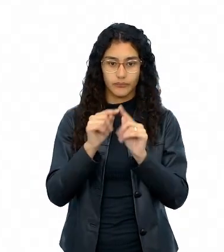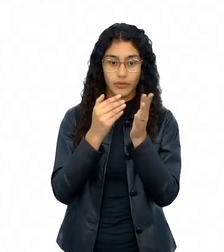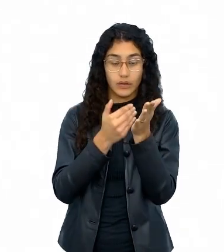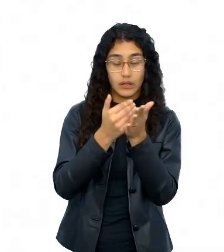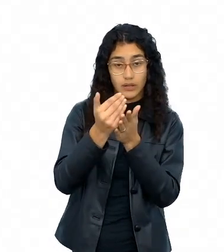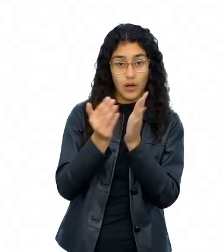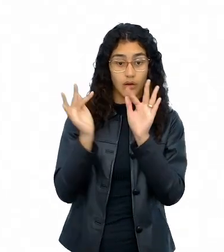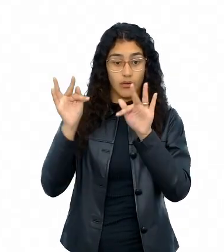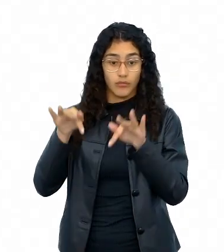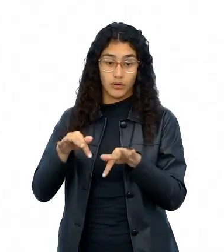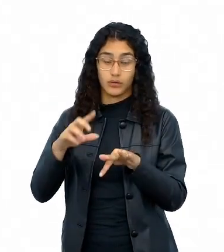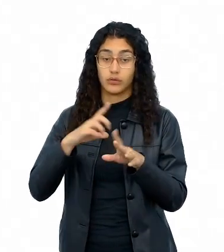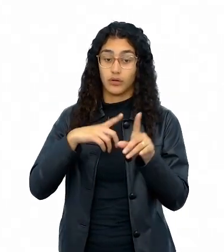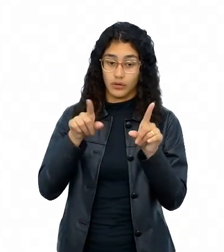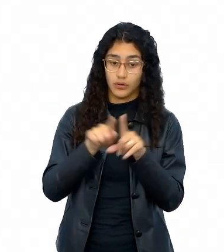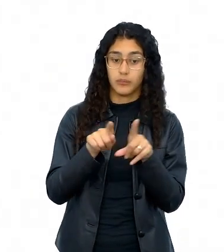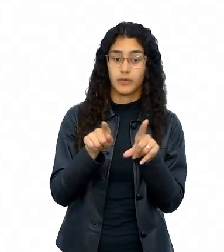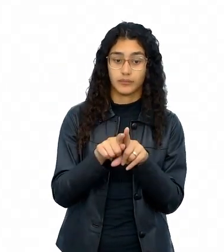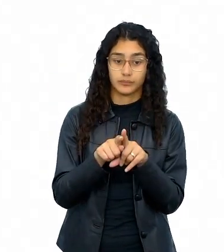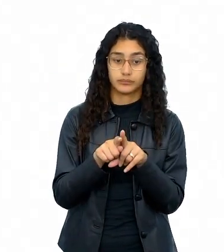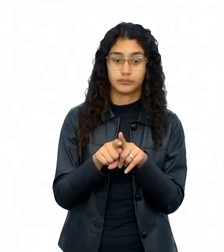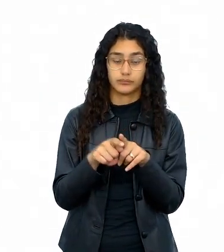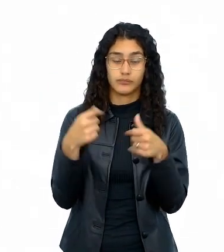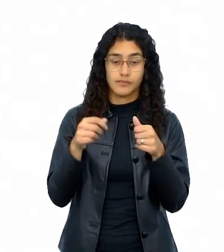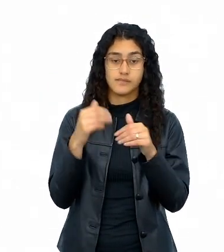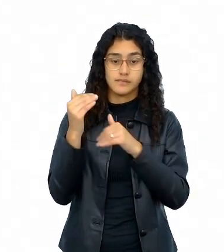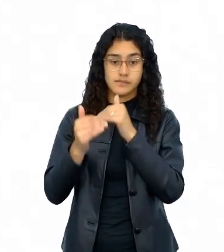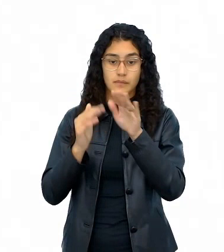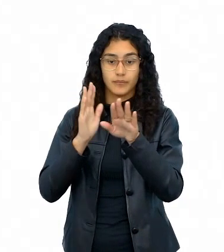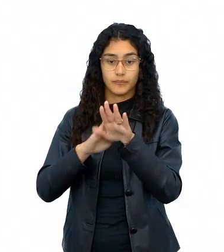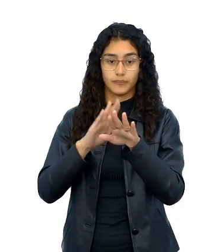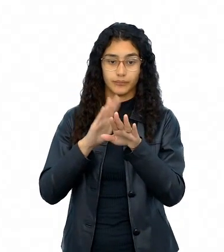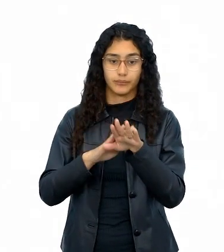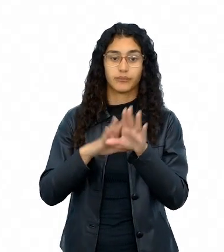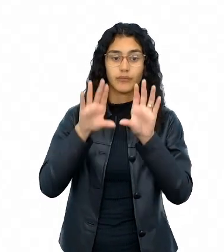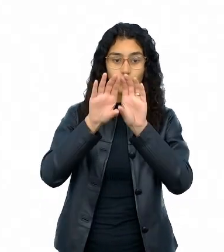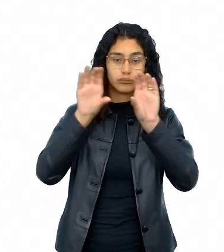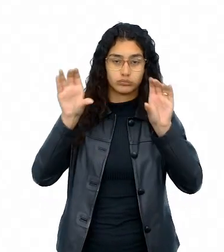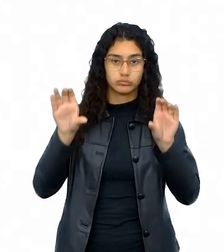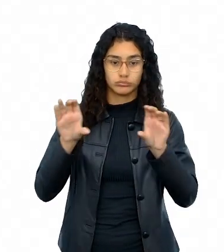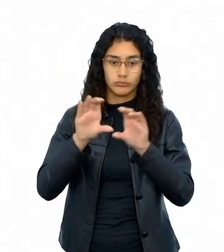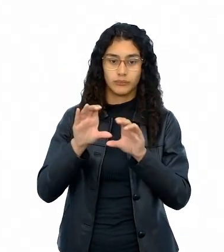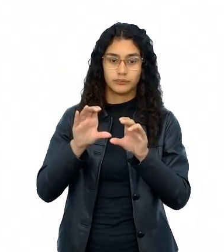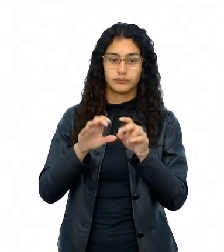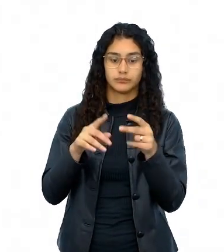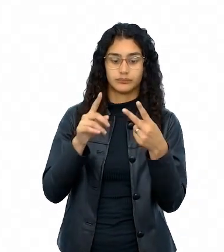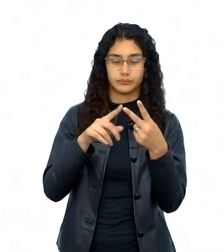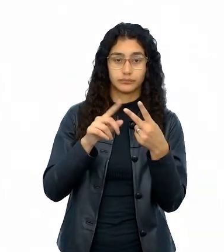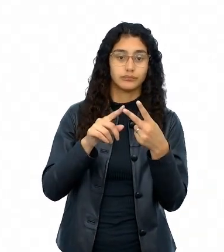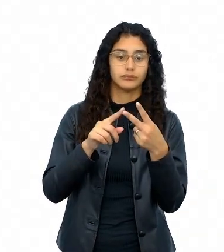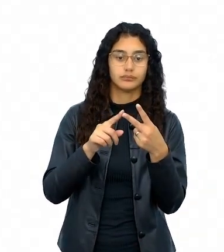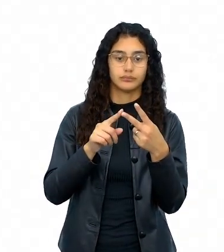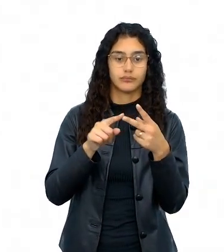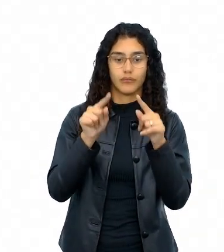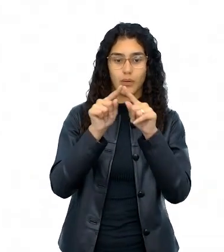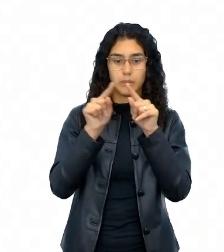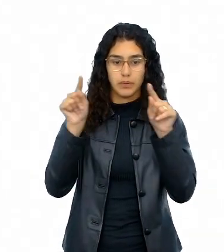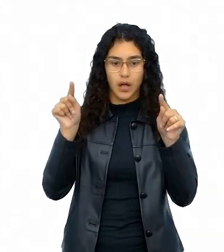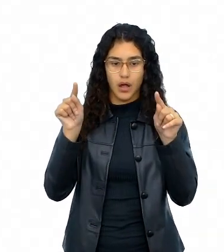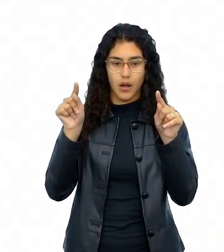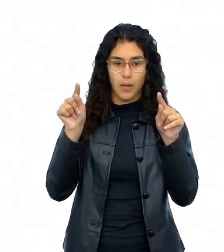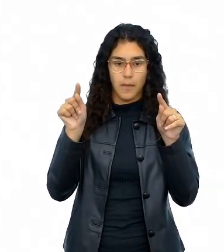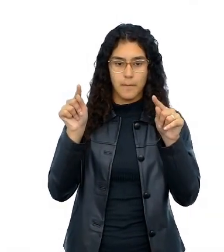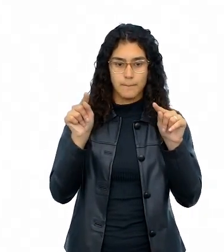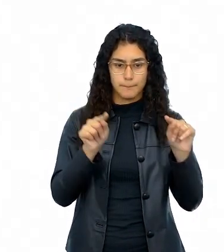Gente, isso são coisas padronizadas para fazer no fluxograma. O paralelogramo